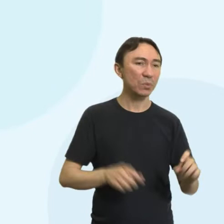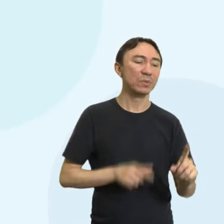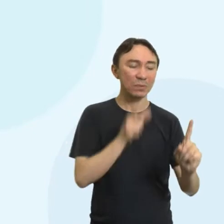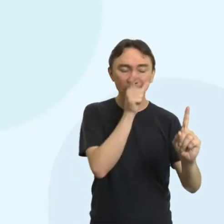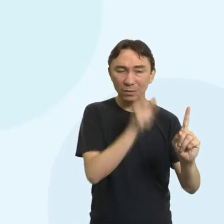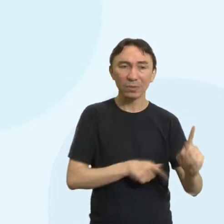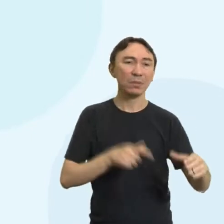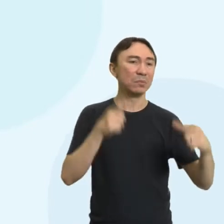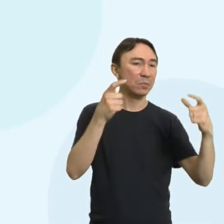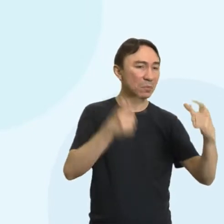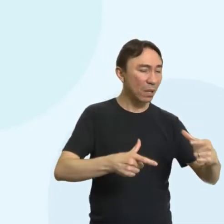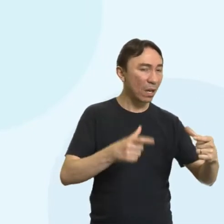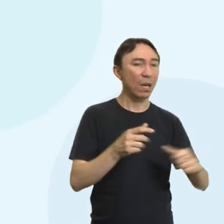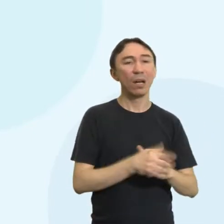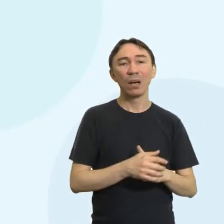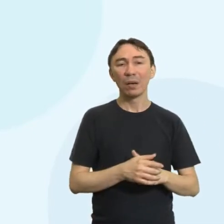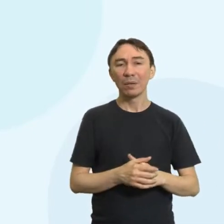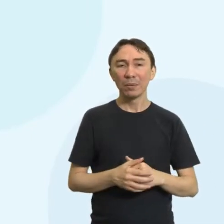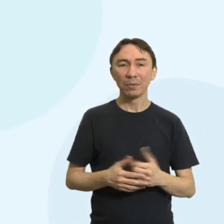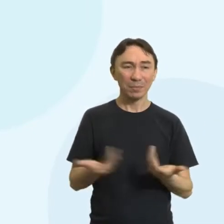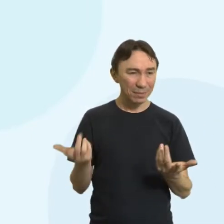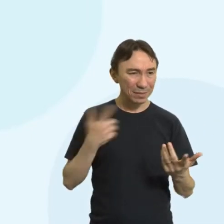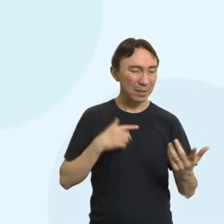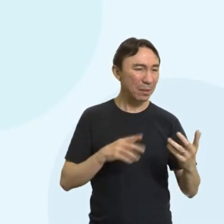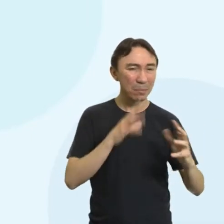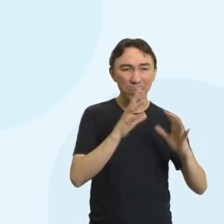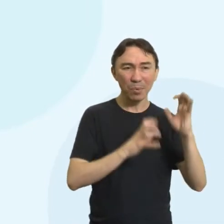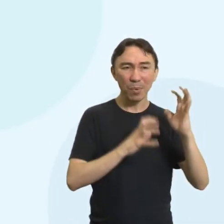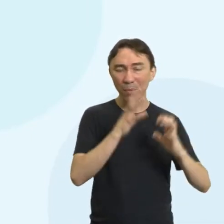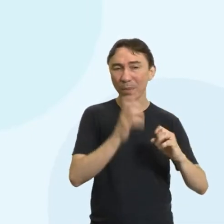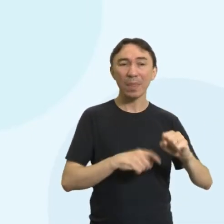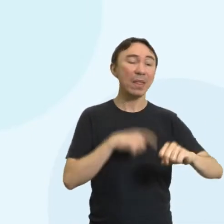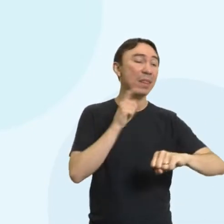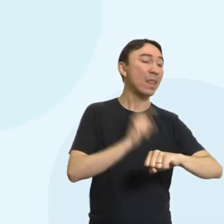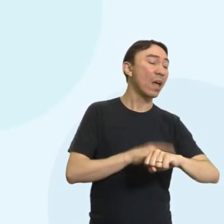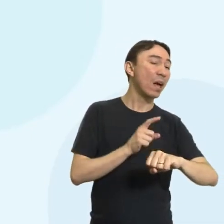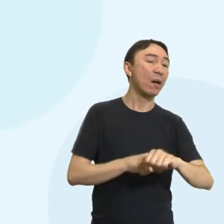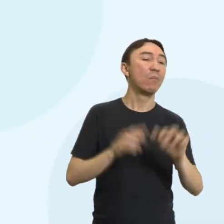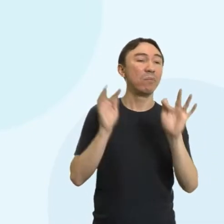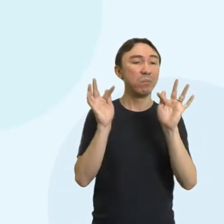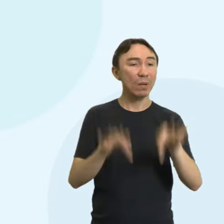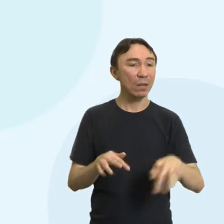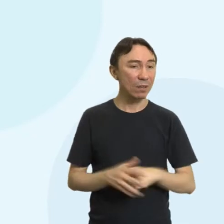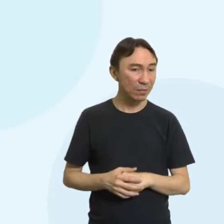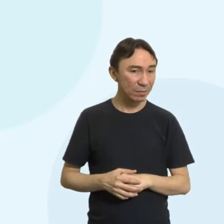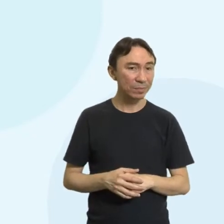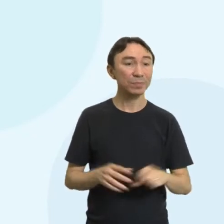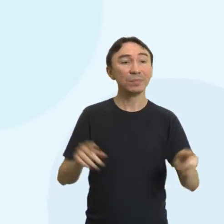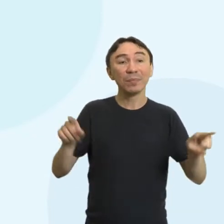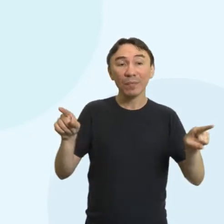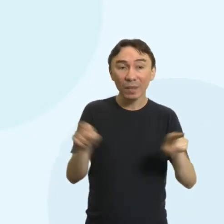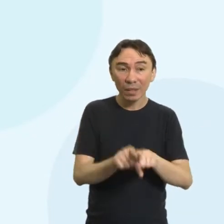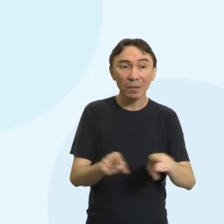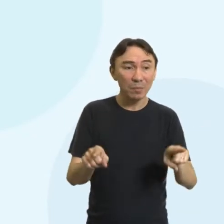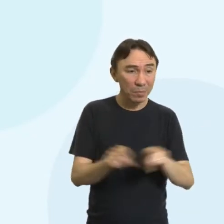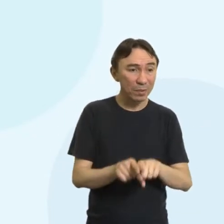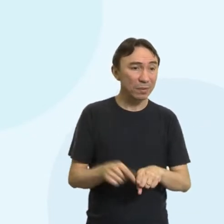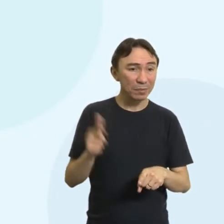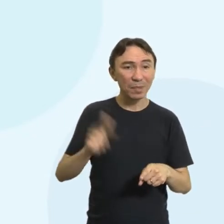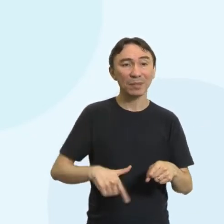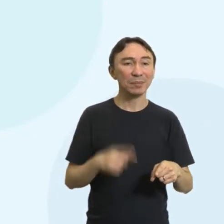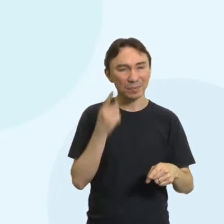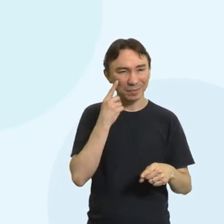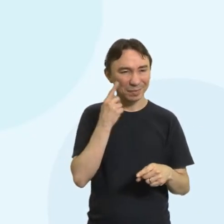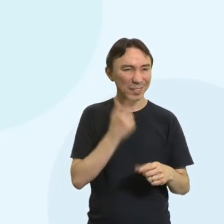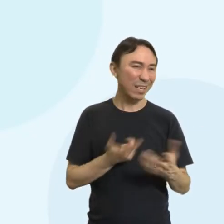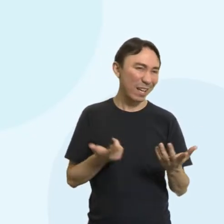personagens, conflito, tempo, desfecho e também a questão interacional que a Maristela trouxe sobre os gêneros